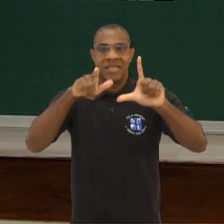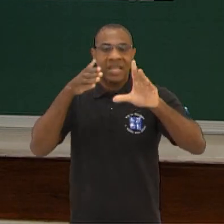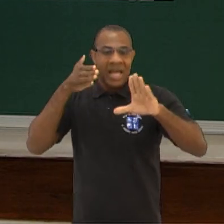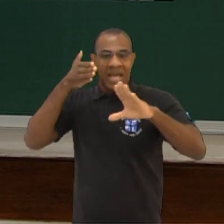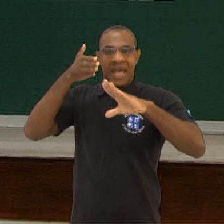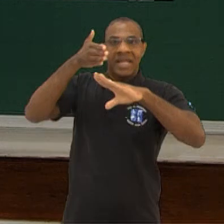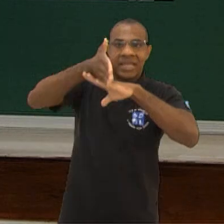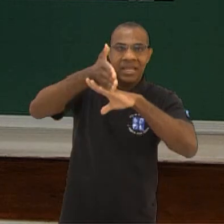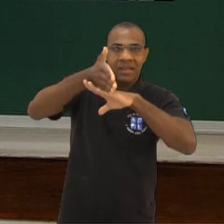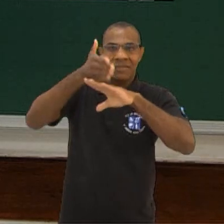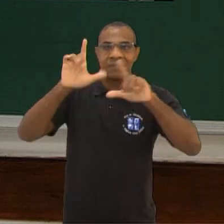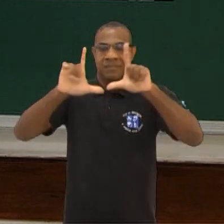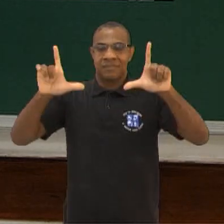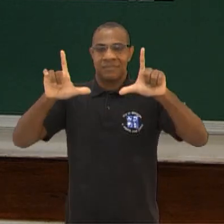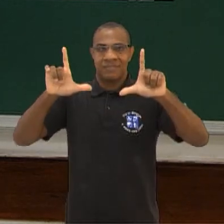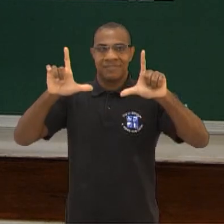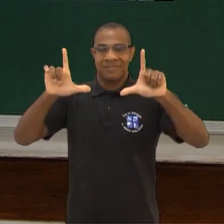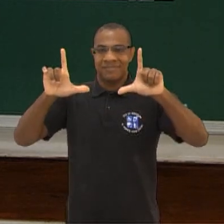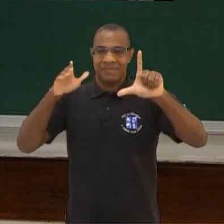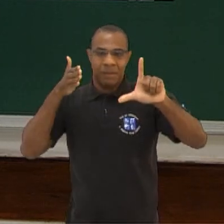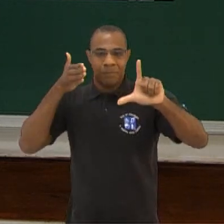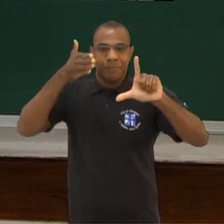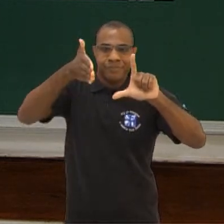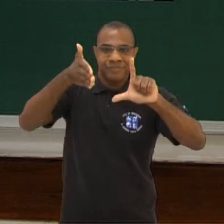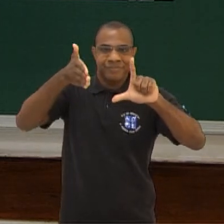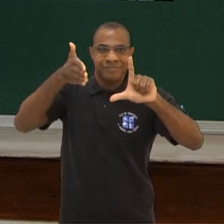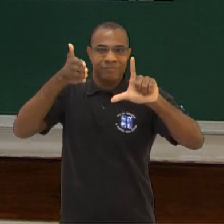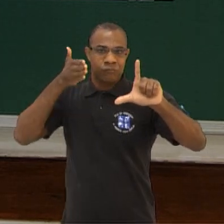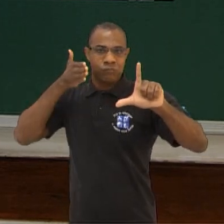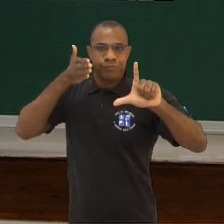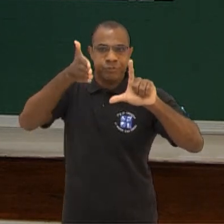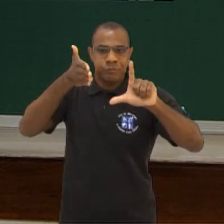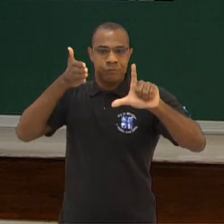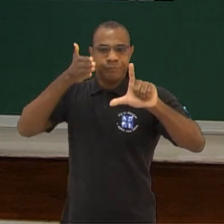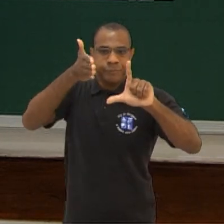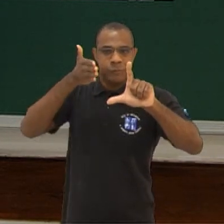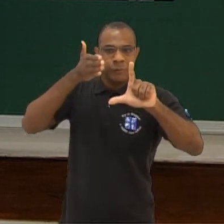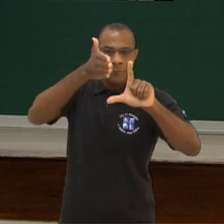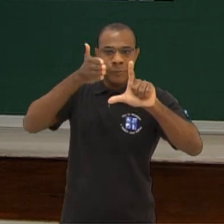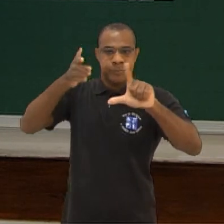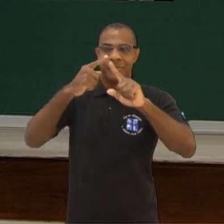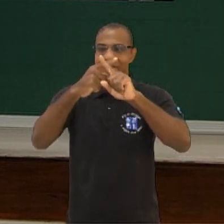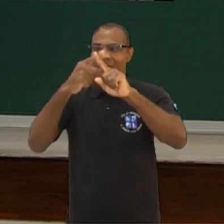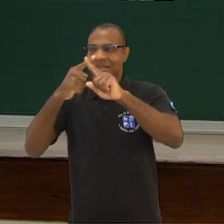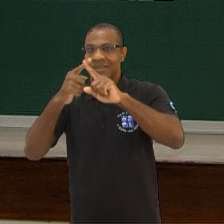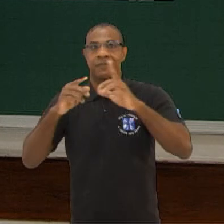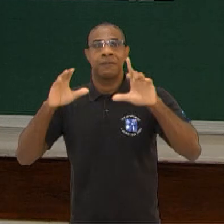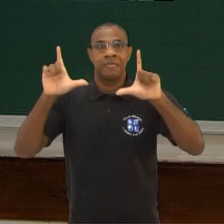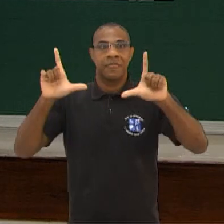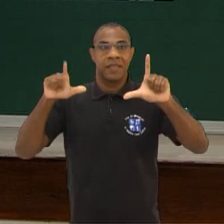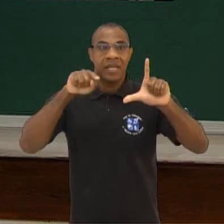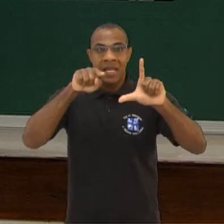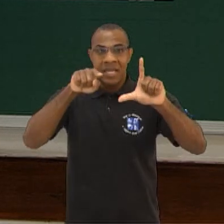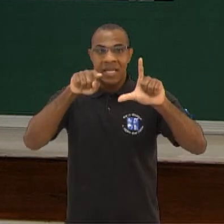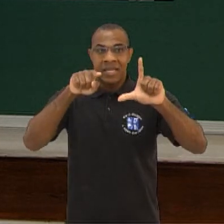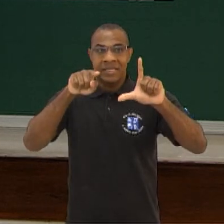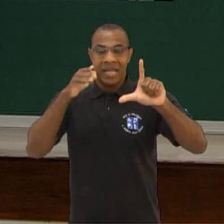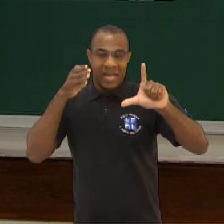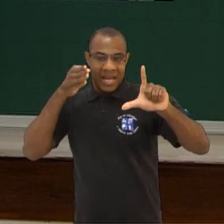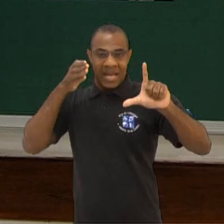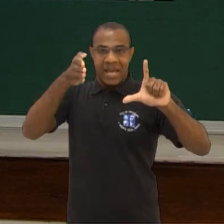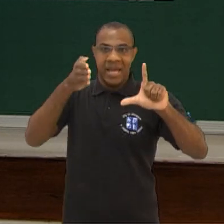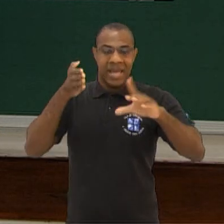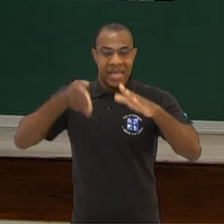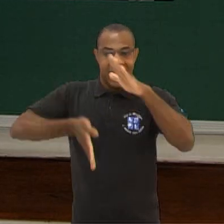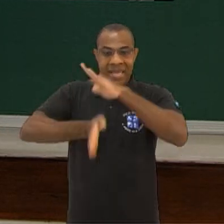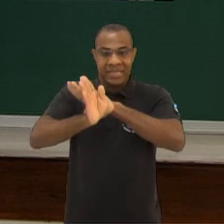entrando no plano da tela, ok? Está entrando no plano da tela. Esse campo que está entrando, com a direção entrando dentro